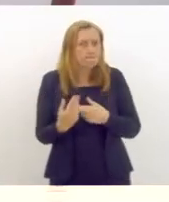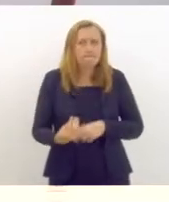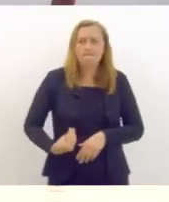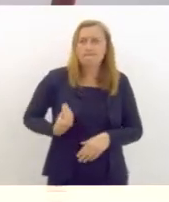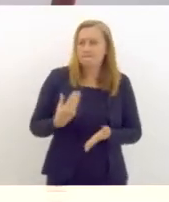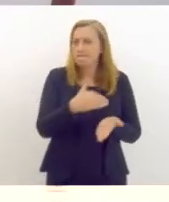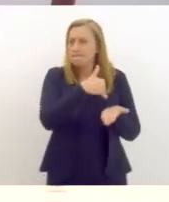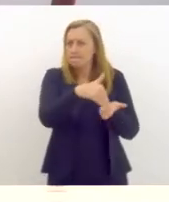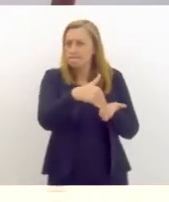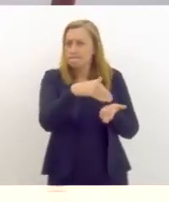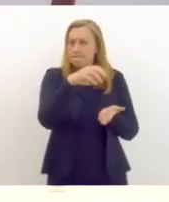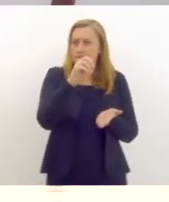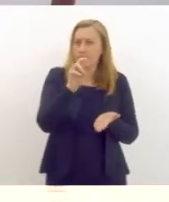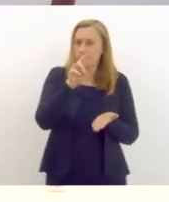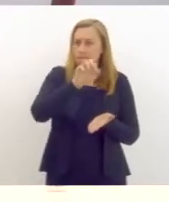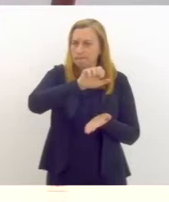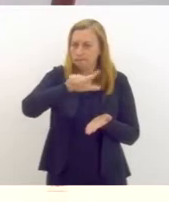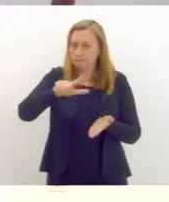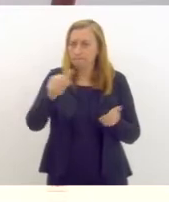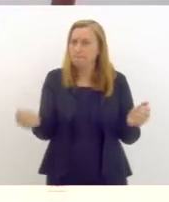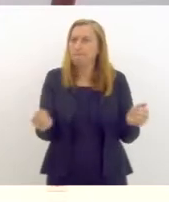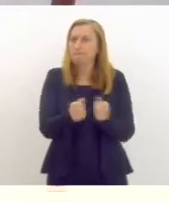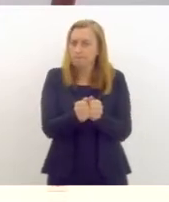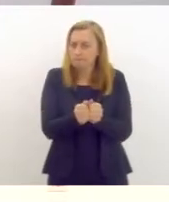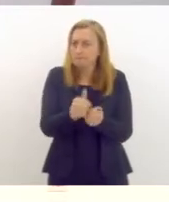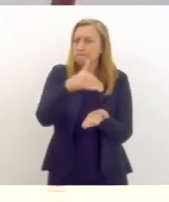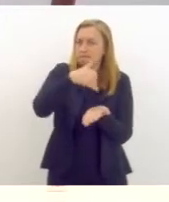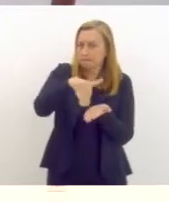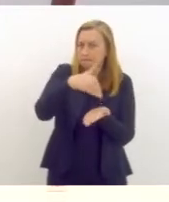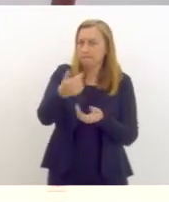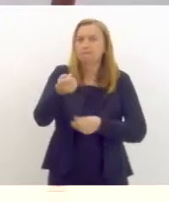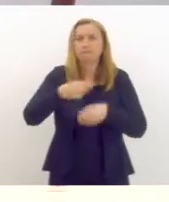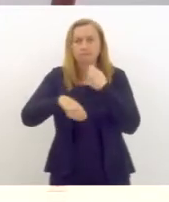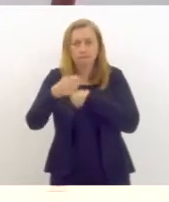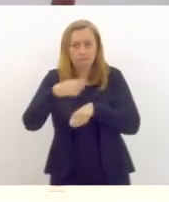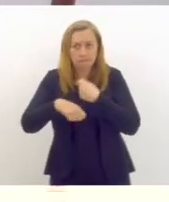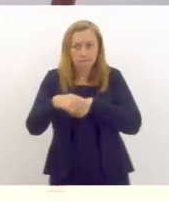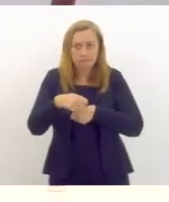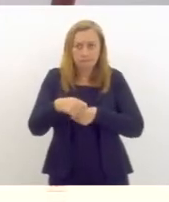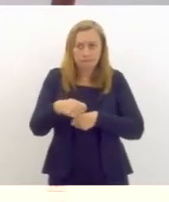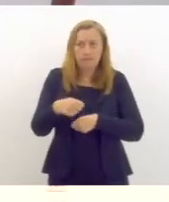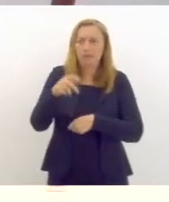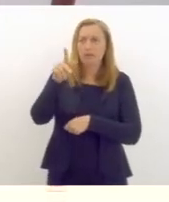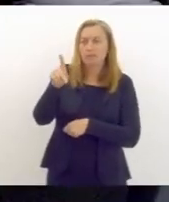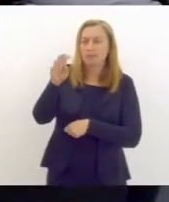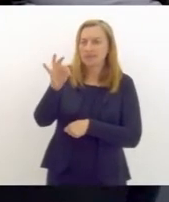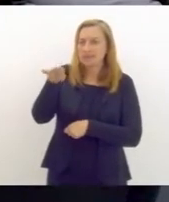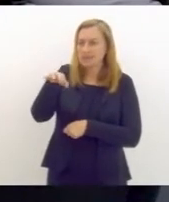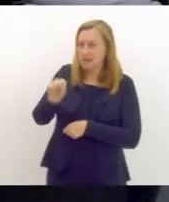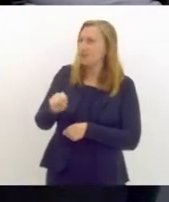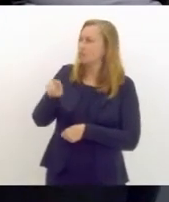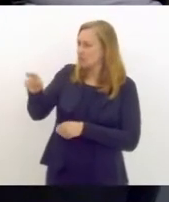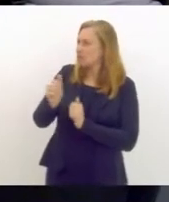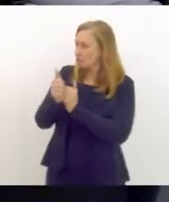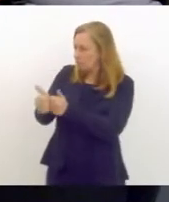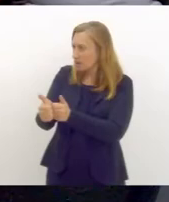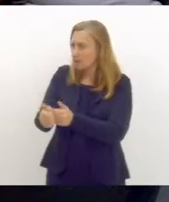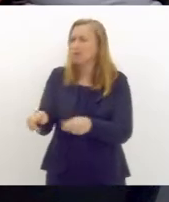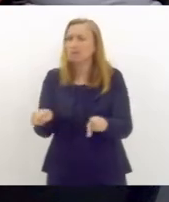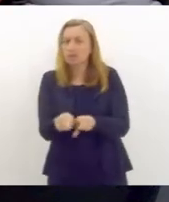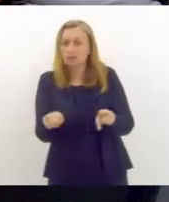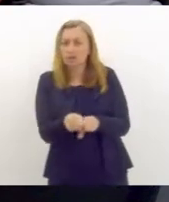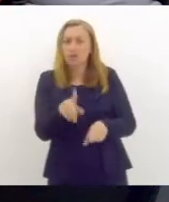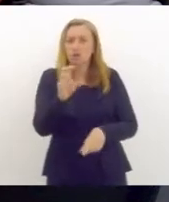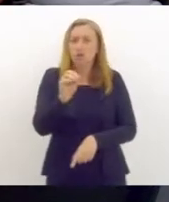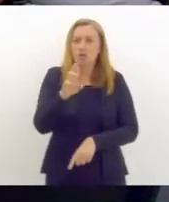presença do secretário Coronel Leandro junto com a secretária de Administração Penitenciária que vocês também acompanharam nas redes aqui inclusive com Coronel Leandro